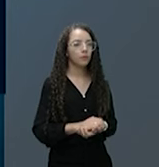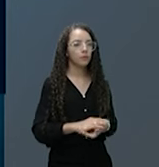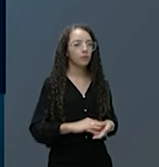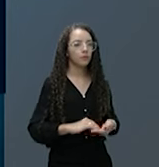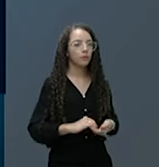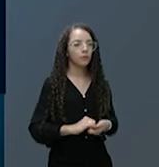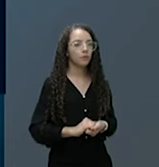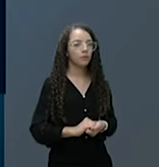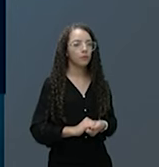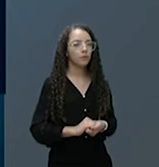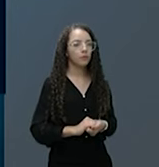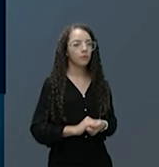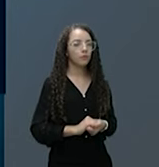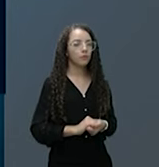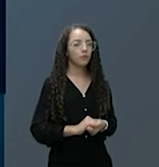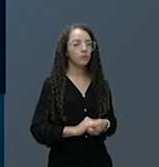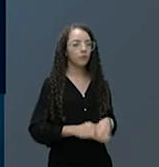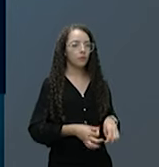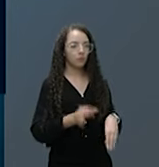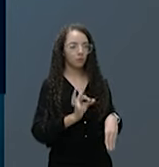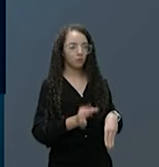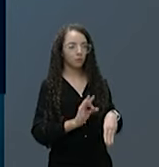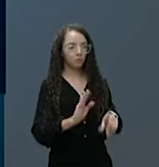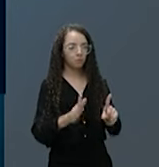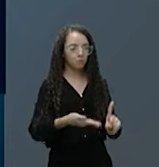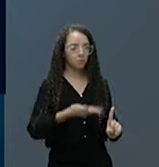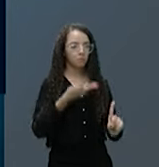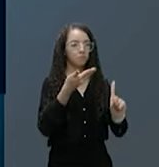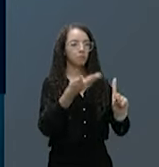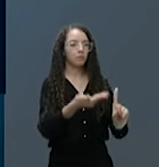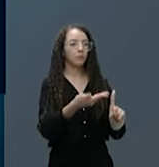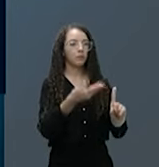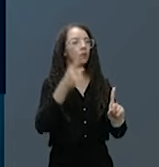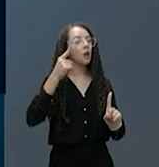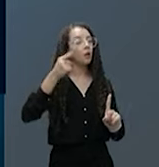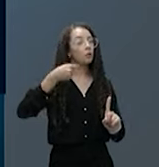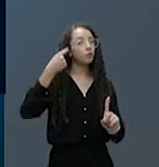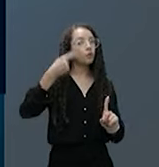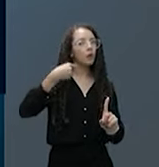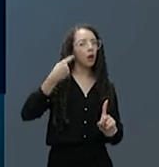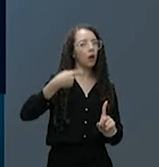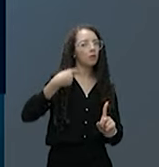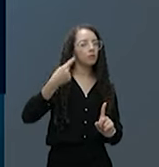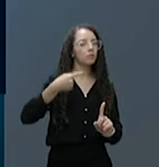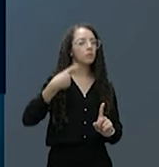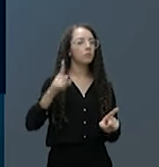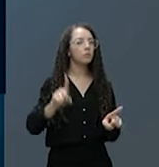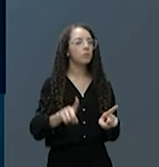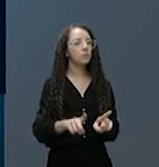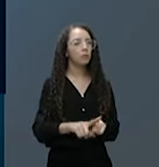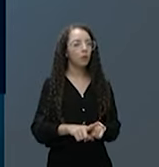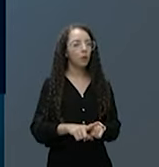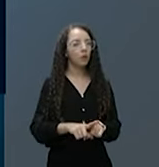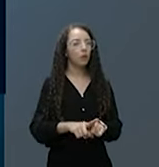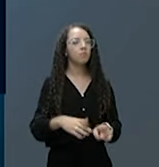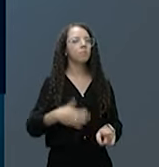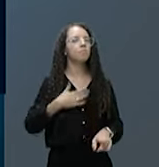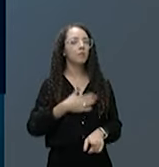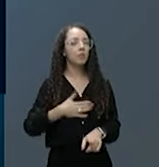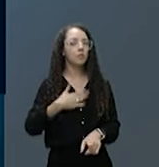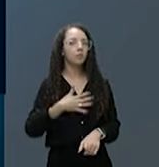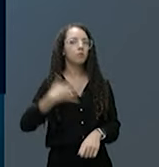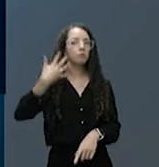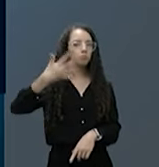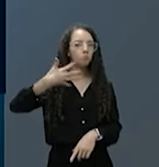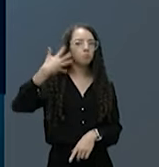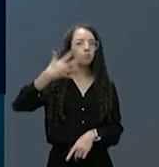Senhora Presidente, agradeço a Vossa Excelência, aos eminentes advogados e advogadas, uma satisfação ouvir a sustentação oral que